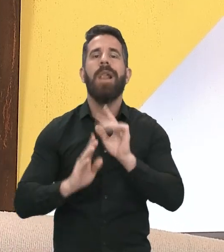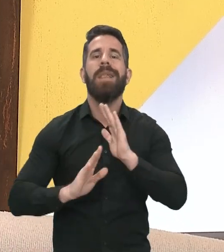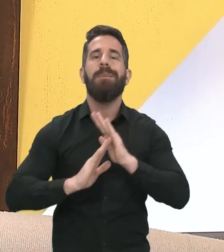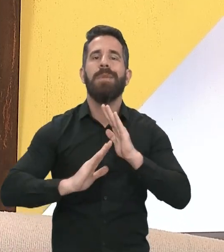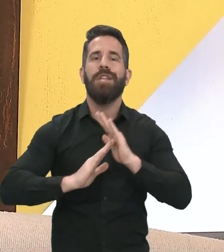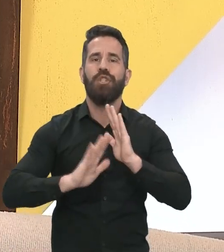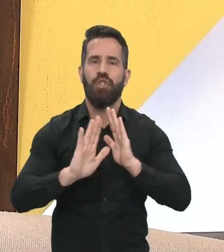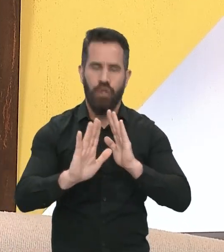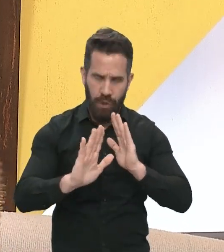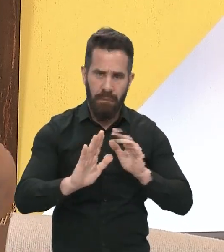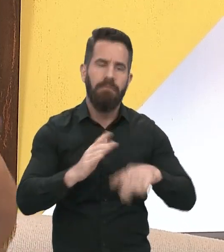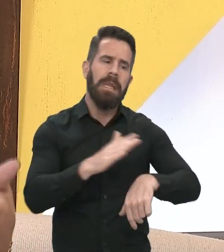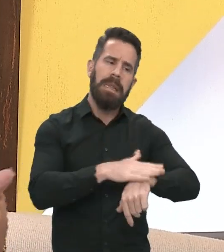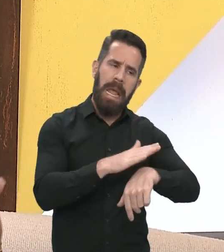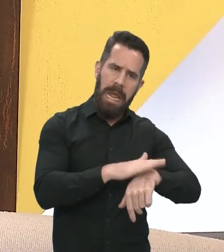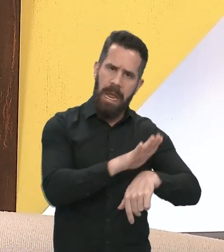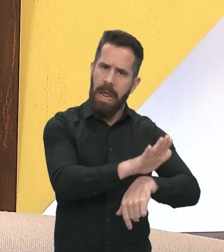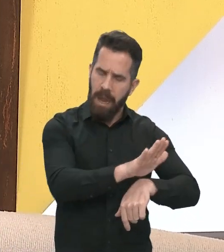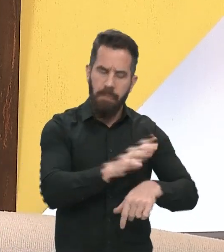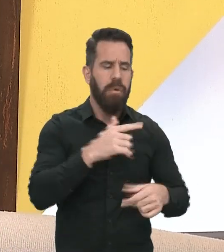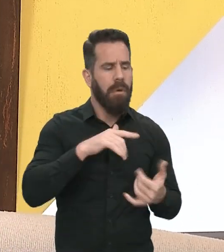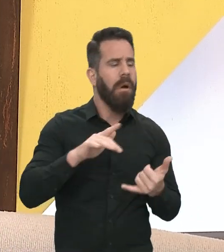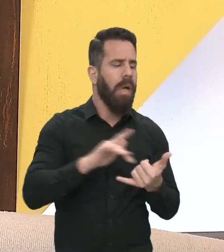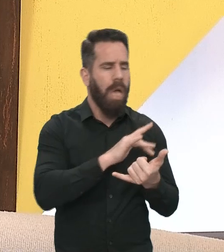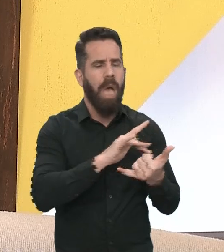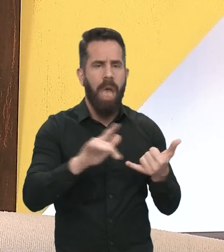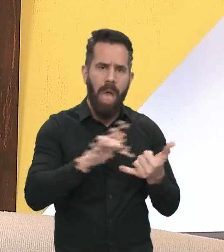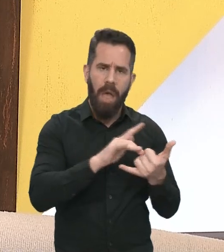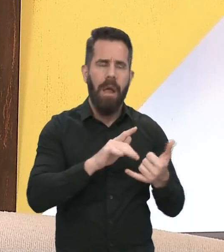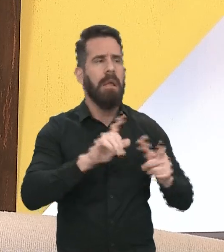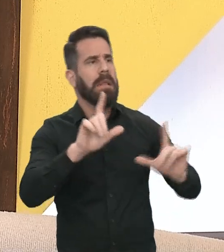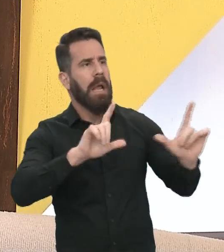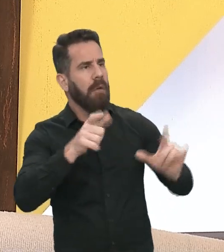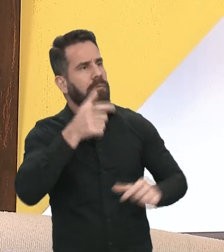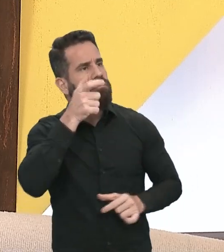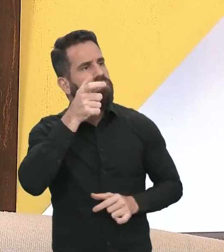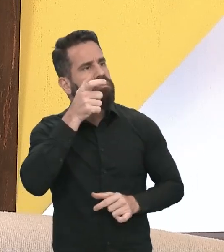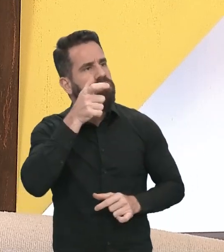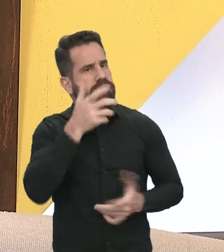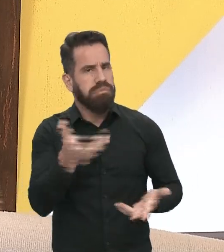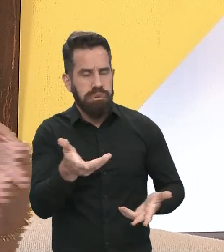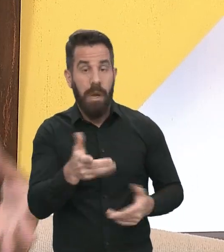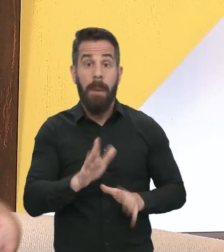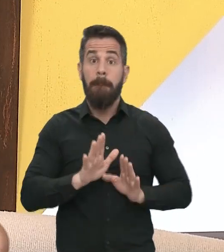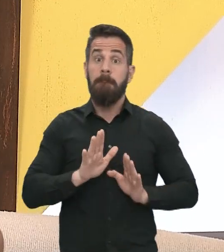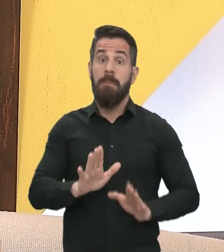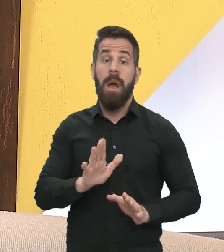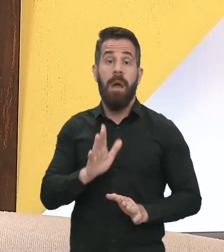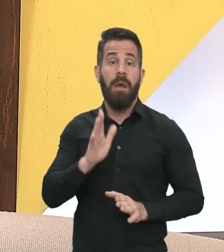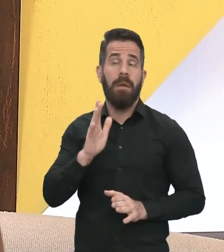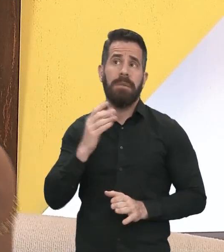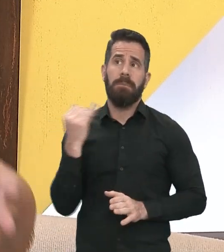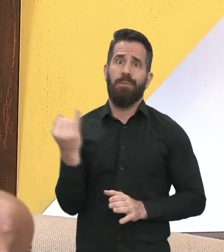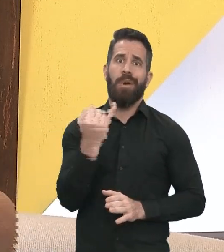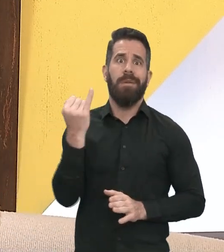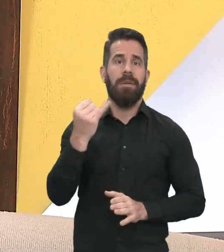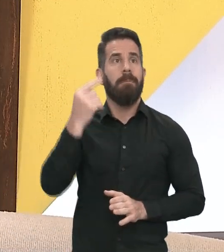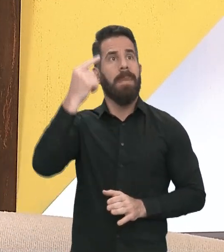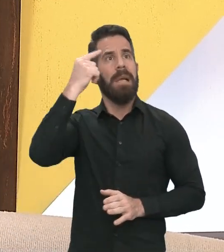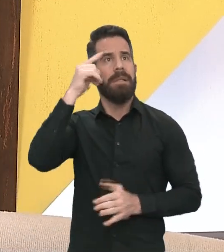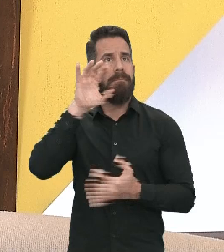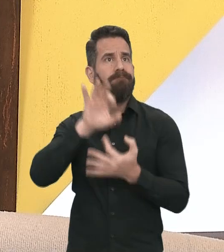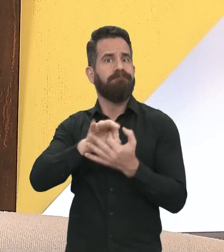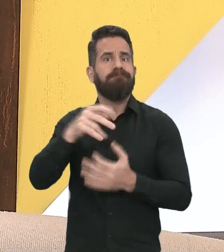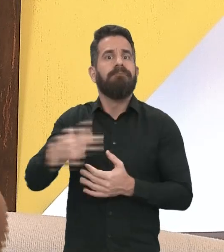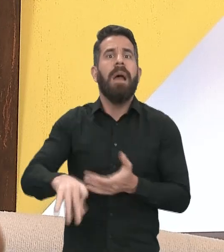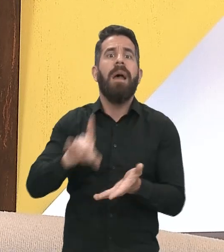de tela, mas eu acho que é importante também a gente pensar na realidade, no nosso cotidiano,